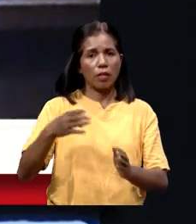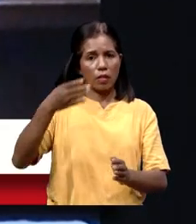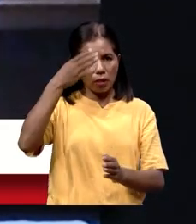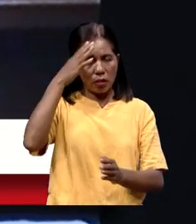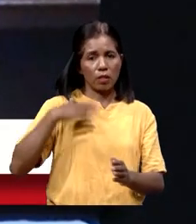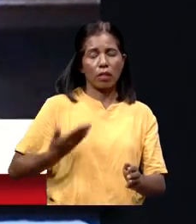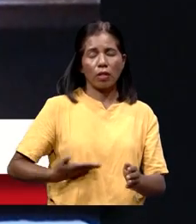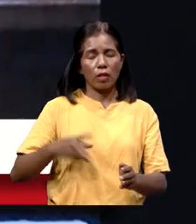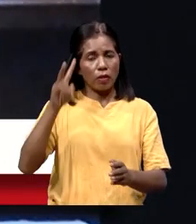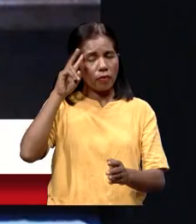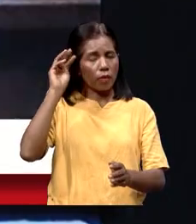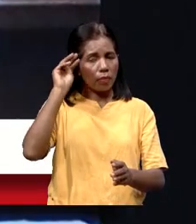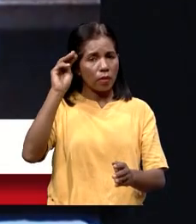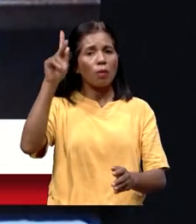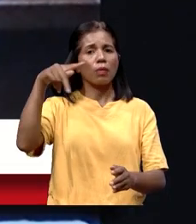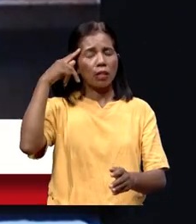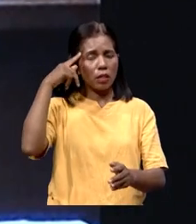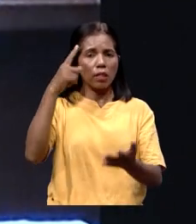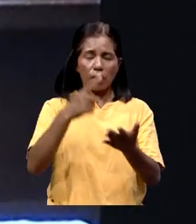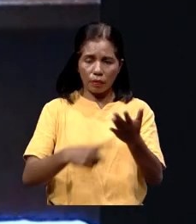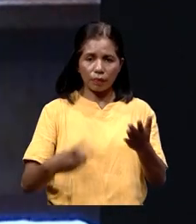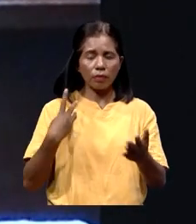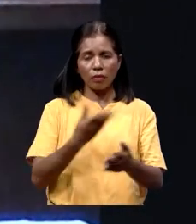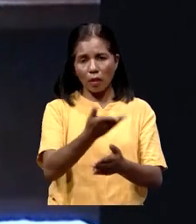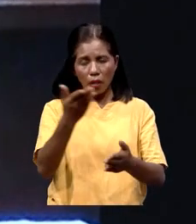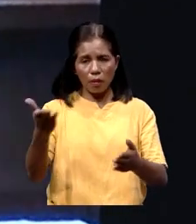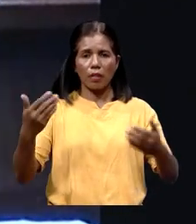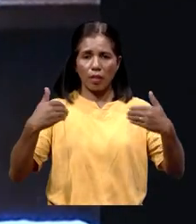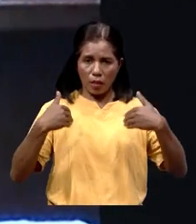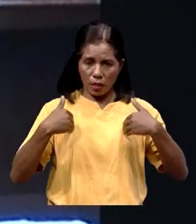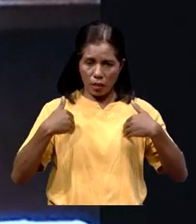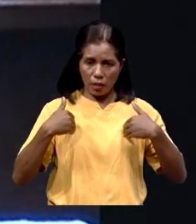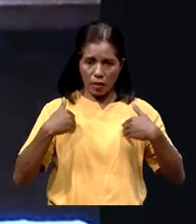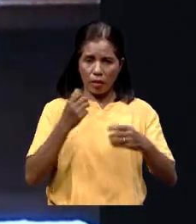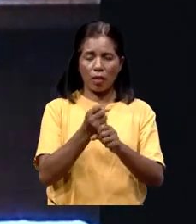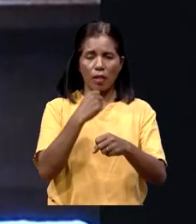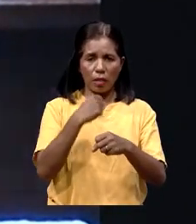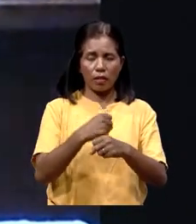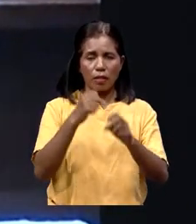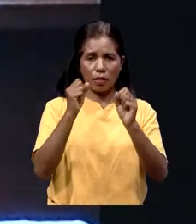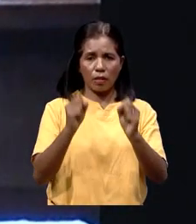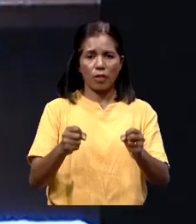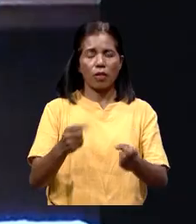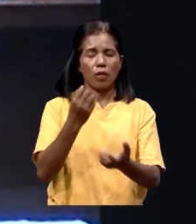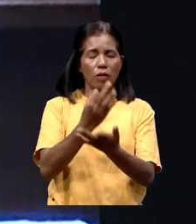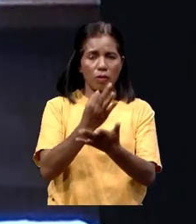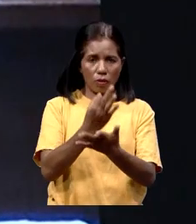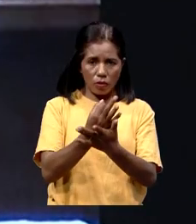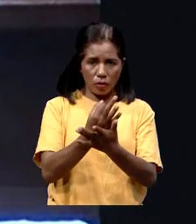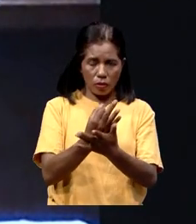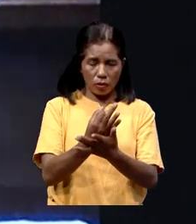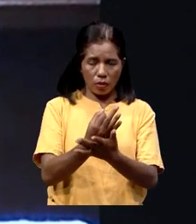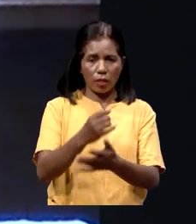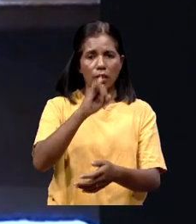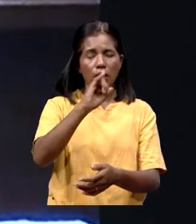vice-ministra, política saída, makita botne iha, atunune fundo reserva